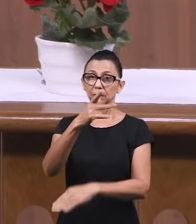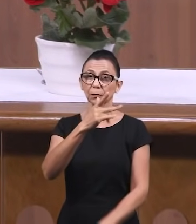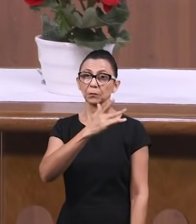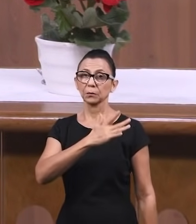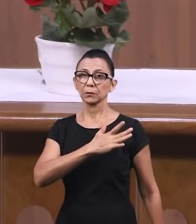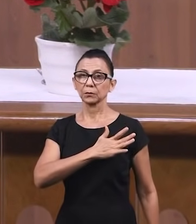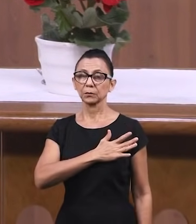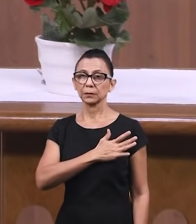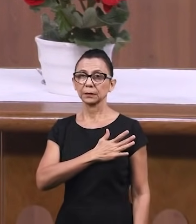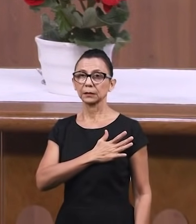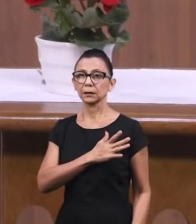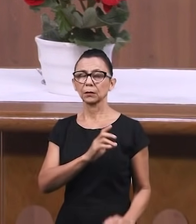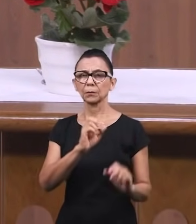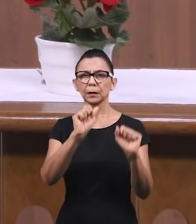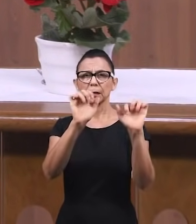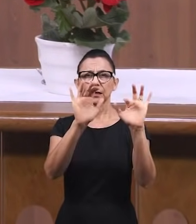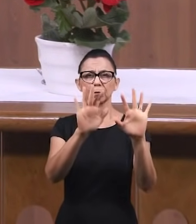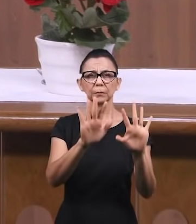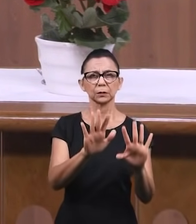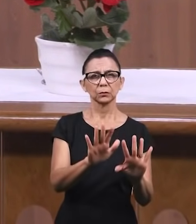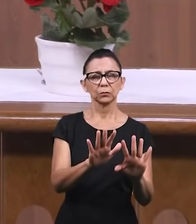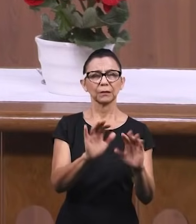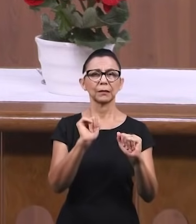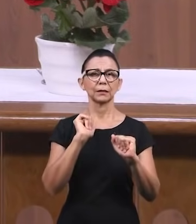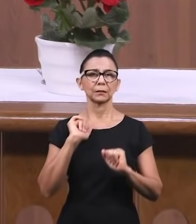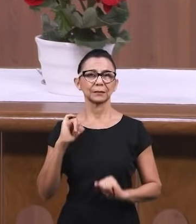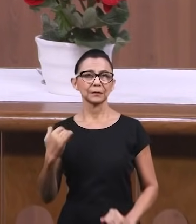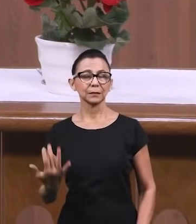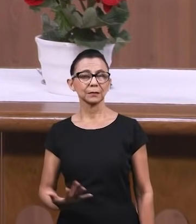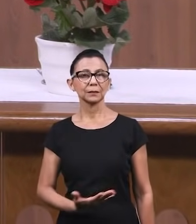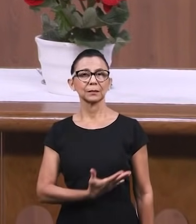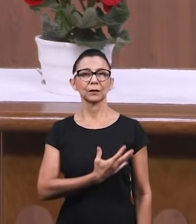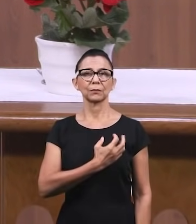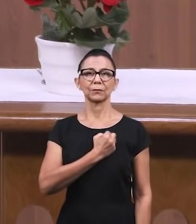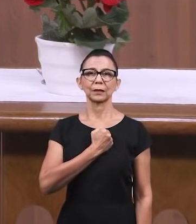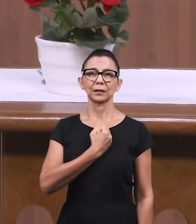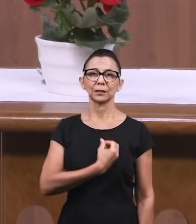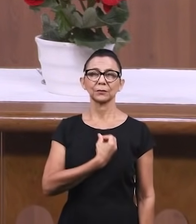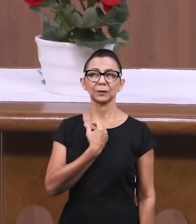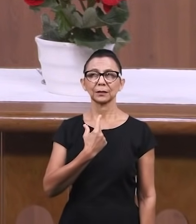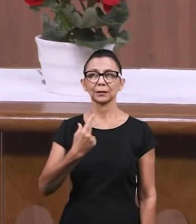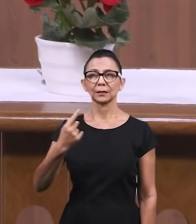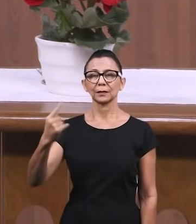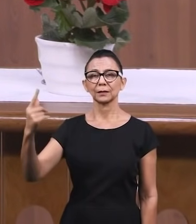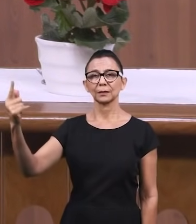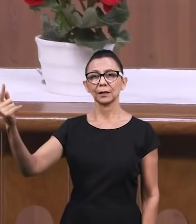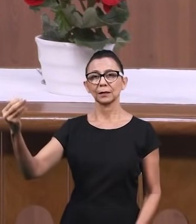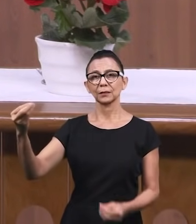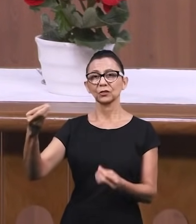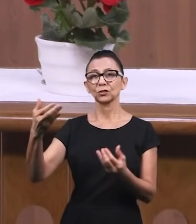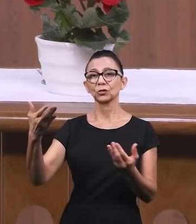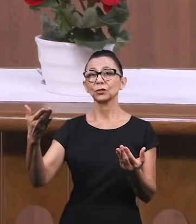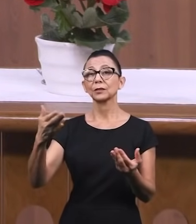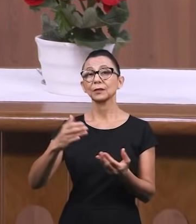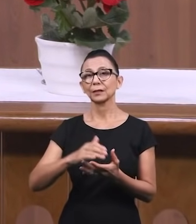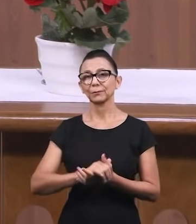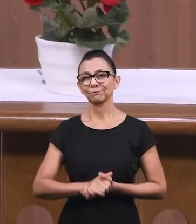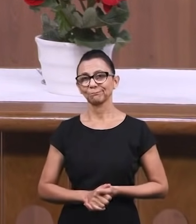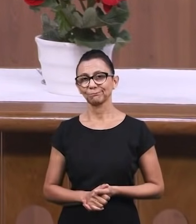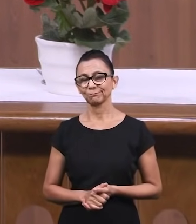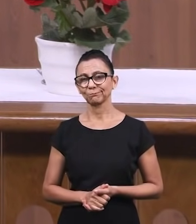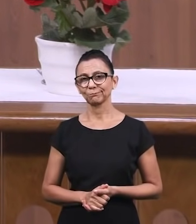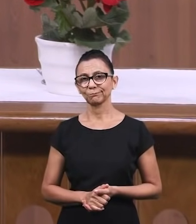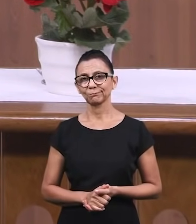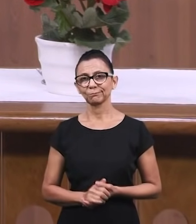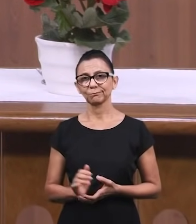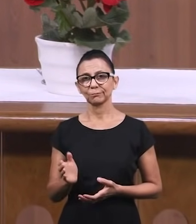seu coração para te dar a bênção de salvação e de vida eterna. Quando